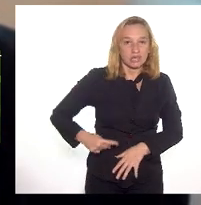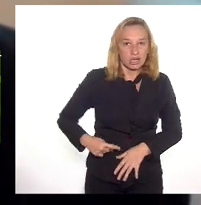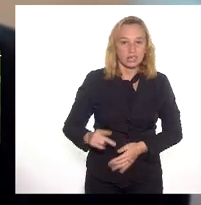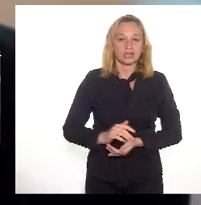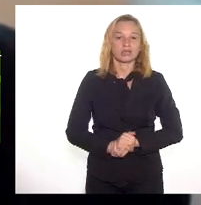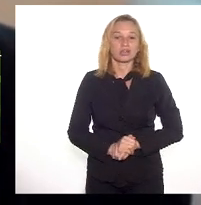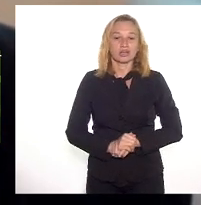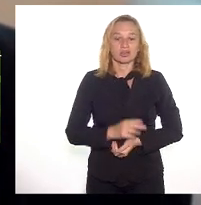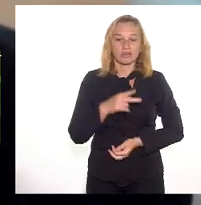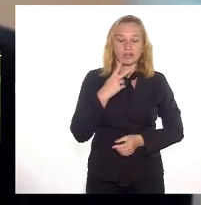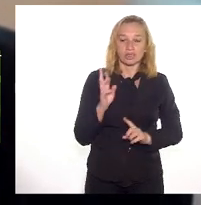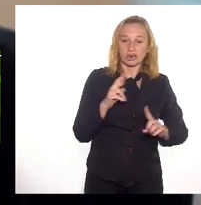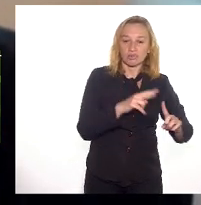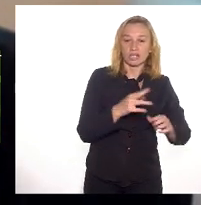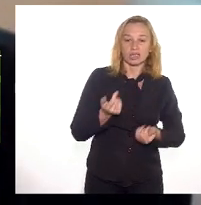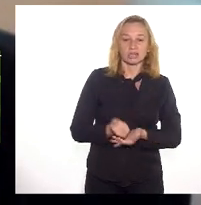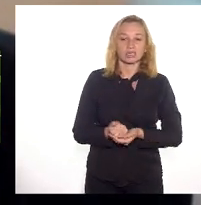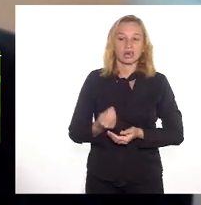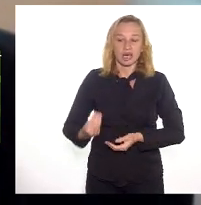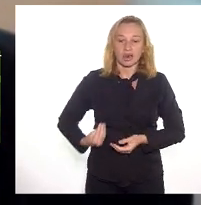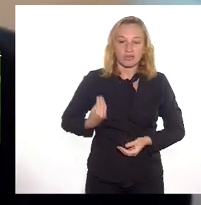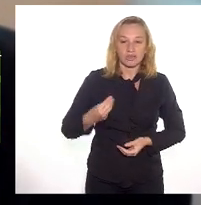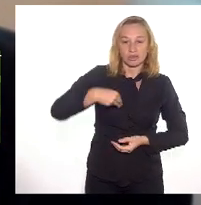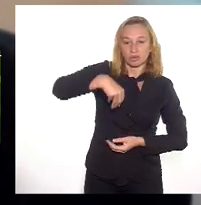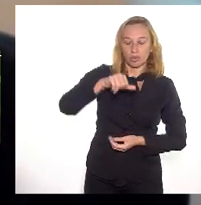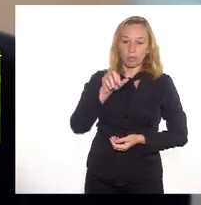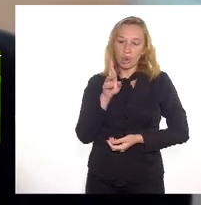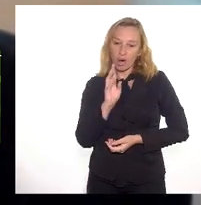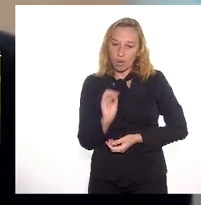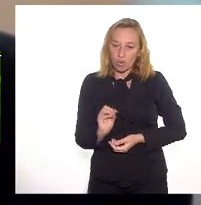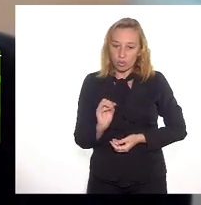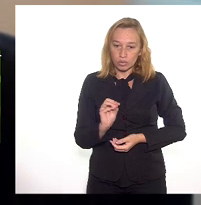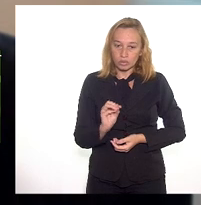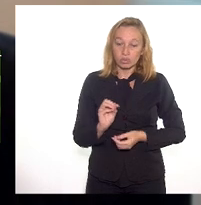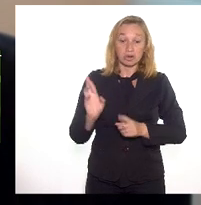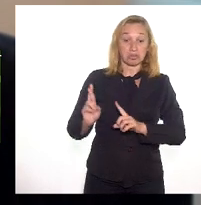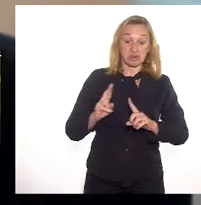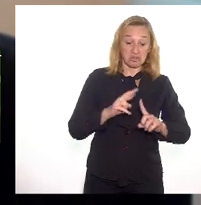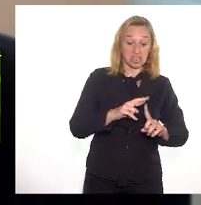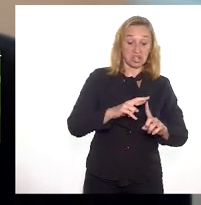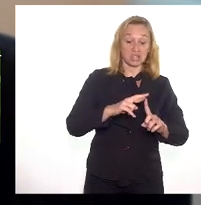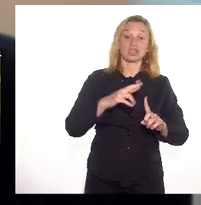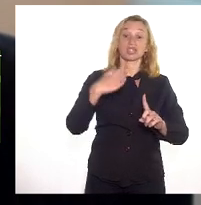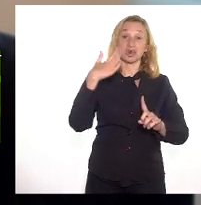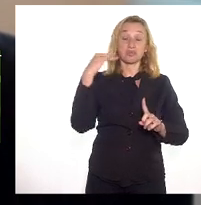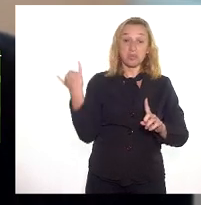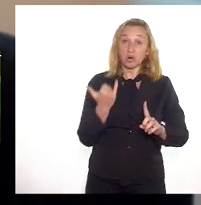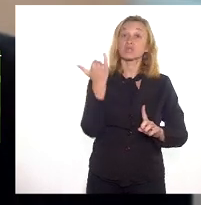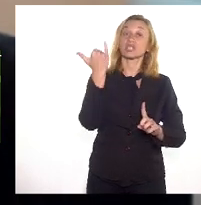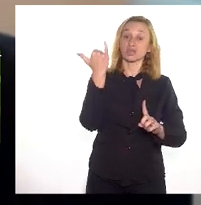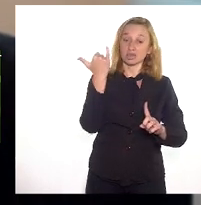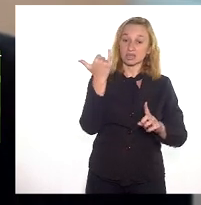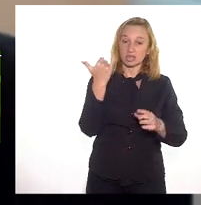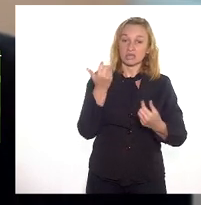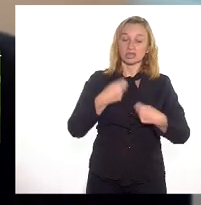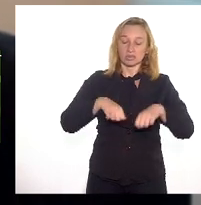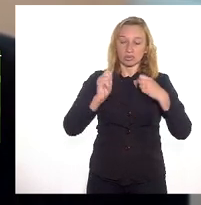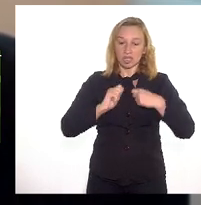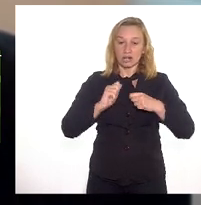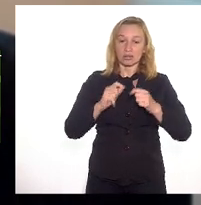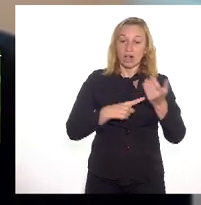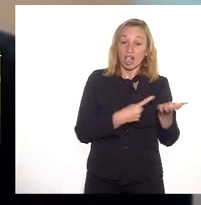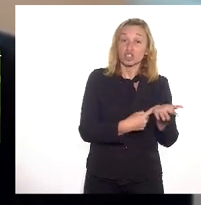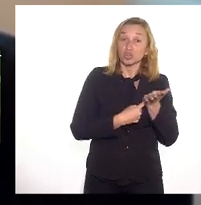uma referência à presença do economista Mauro Osório, que é uma referência nesse setor e tem dado uma contribuição muito